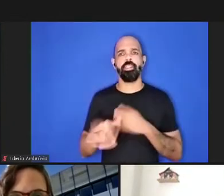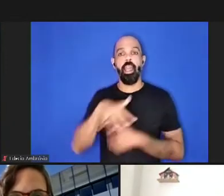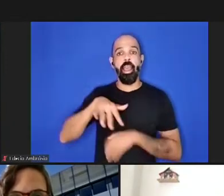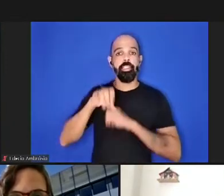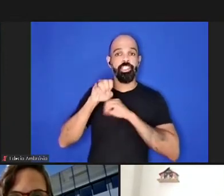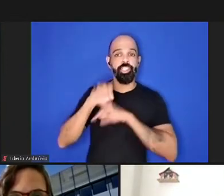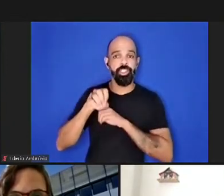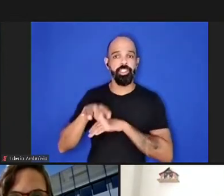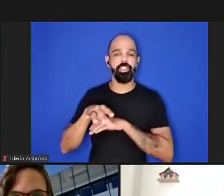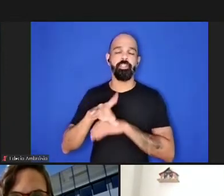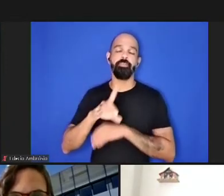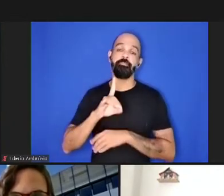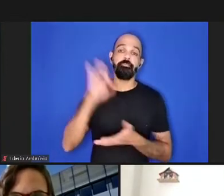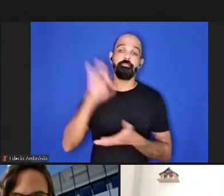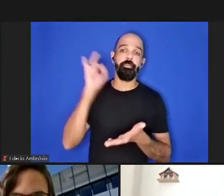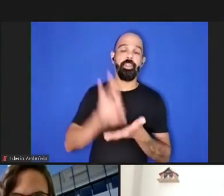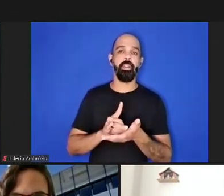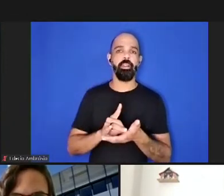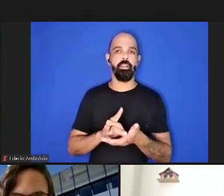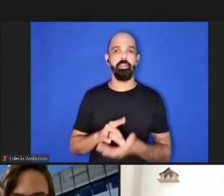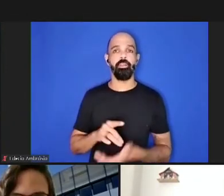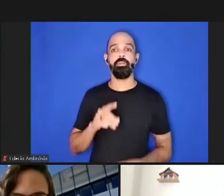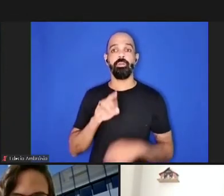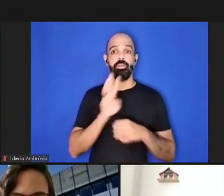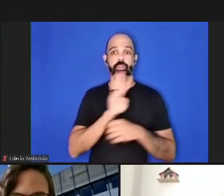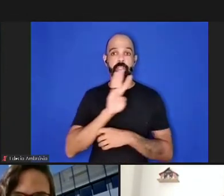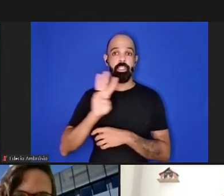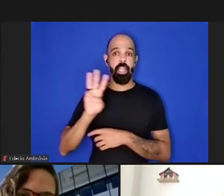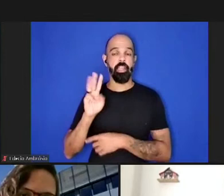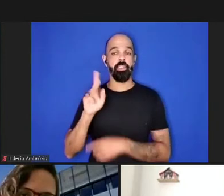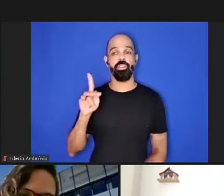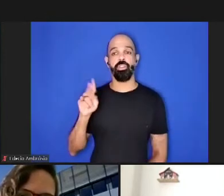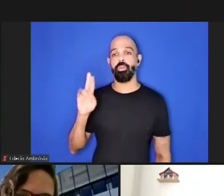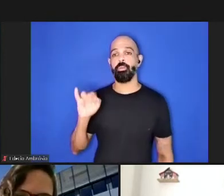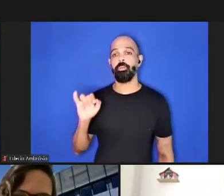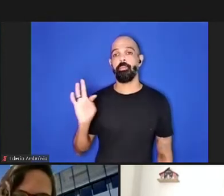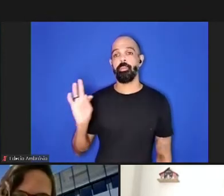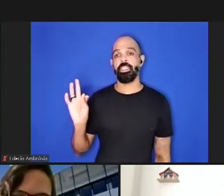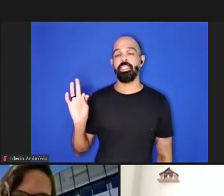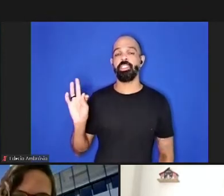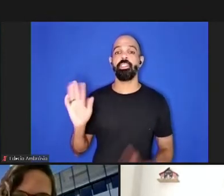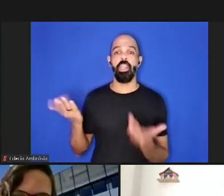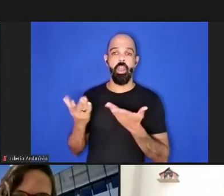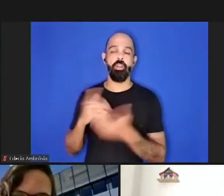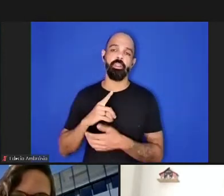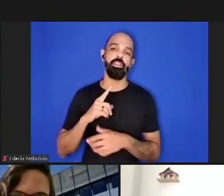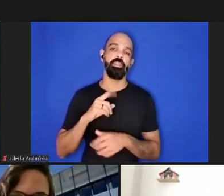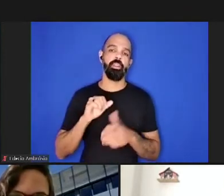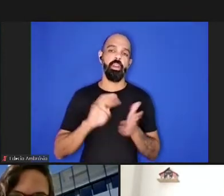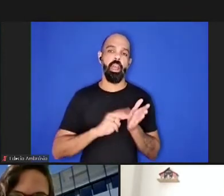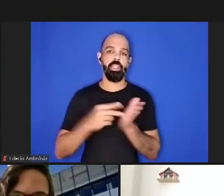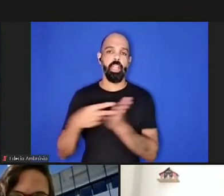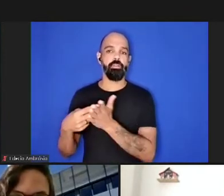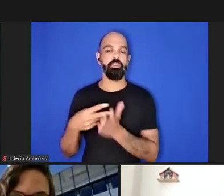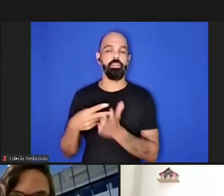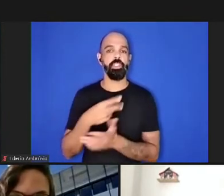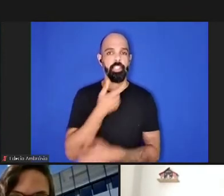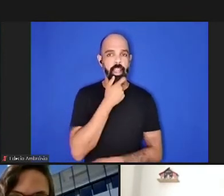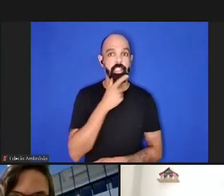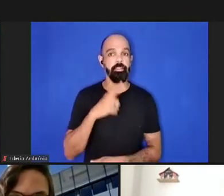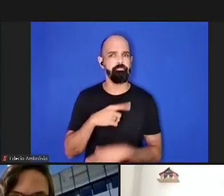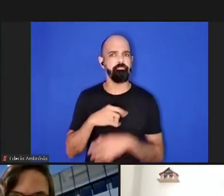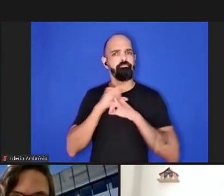fato, o nosso website do Print, né, que agora já está também com a versão em inglês, vai trazer esse conjunto